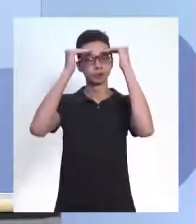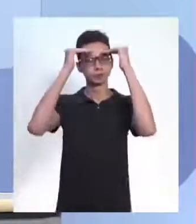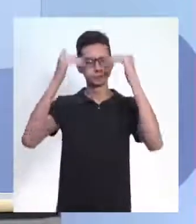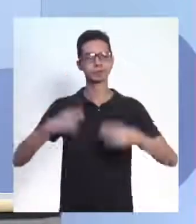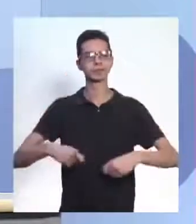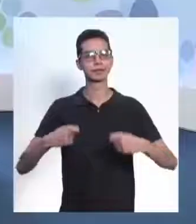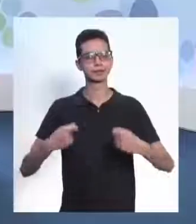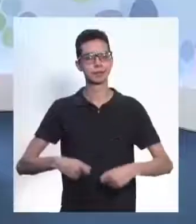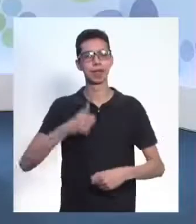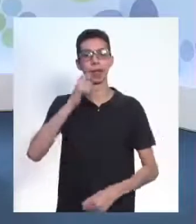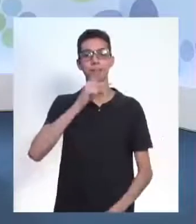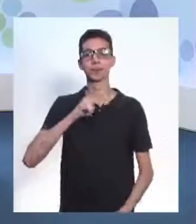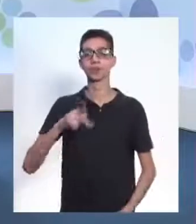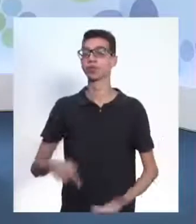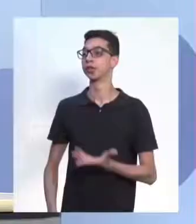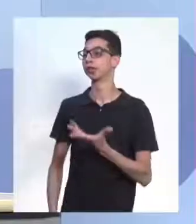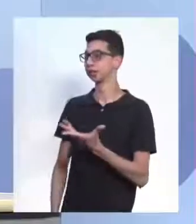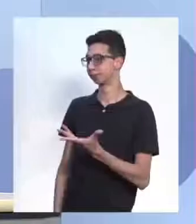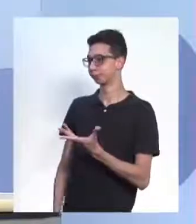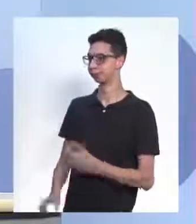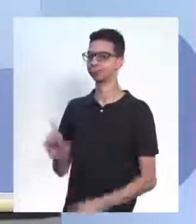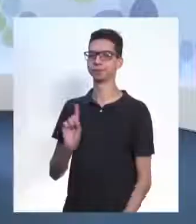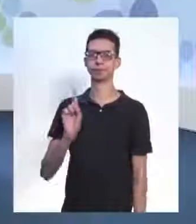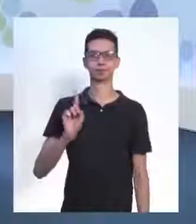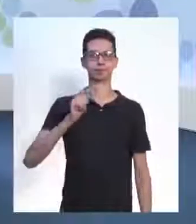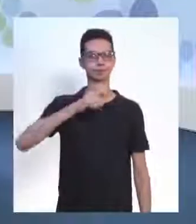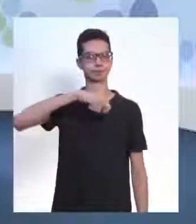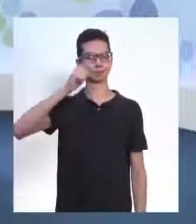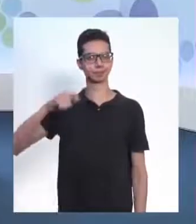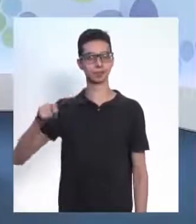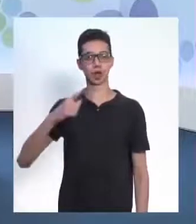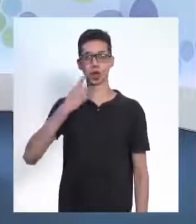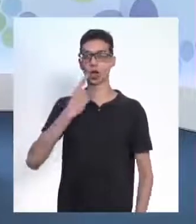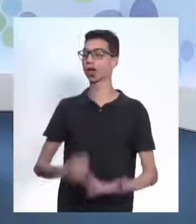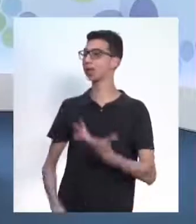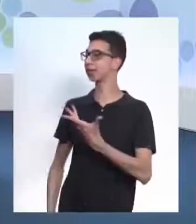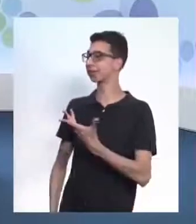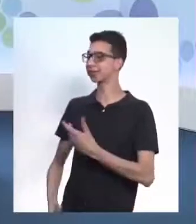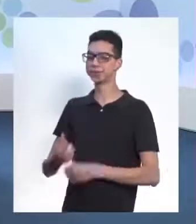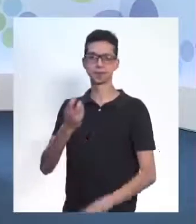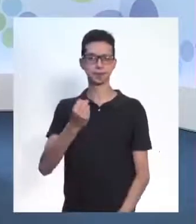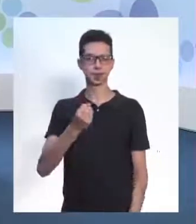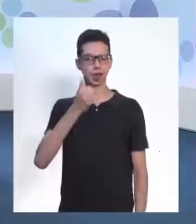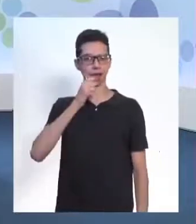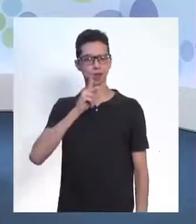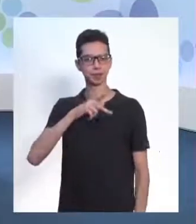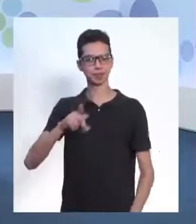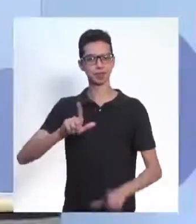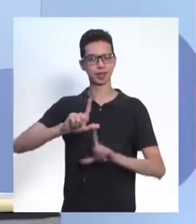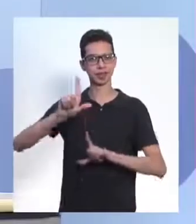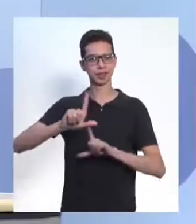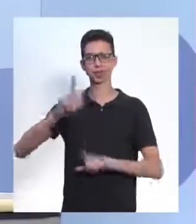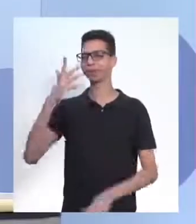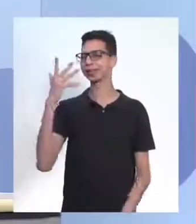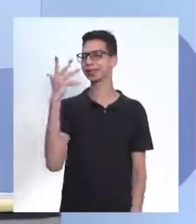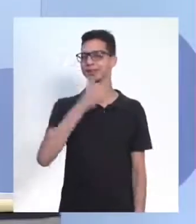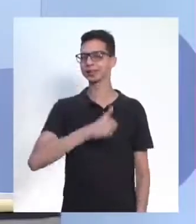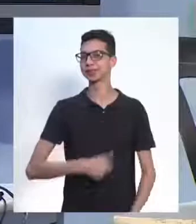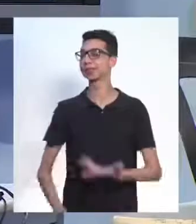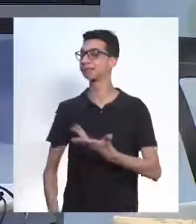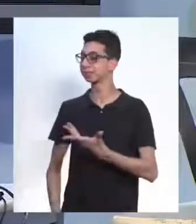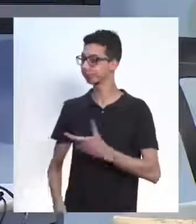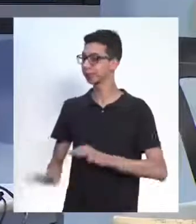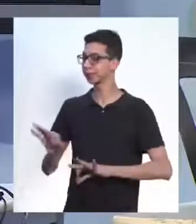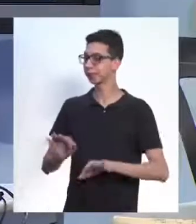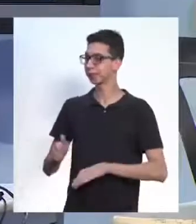para ir à lousa, como eu disse, teremos uma lousa branca ali, um quadro, ela que tem uma letra lindíssima, já se prepara, porque